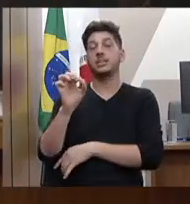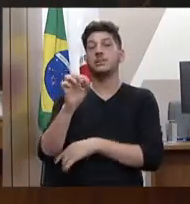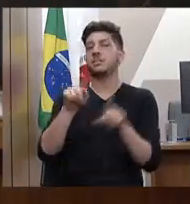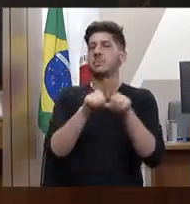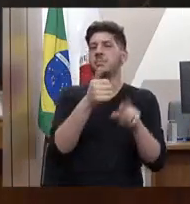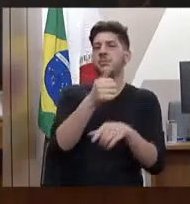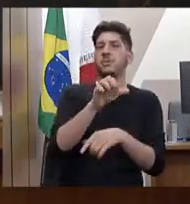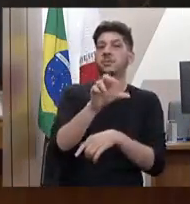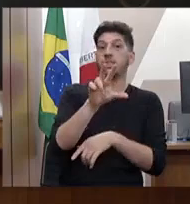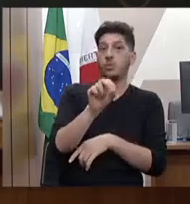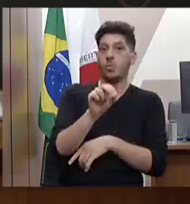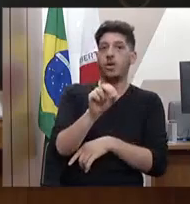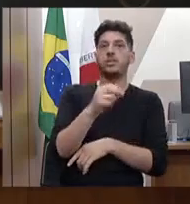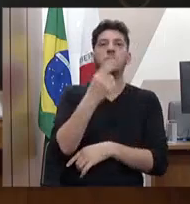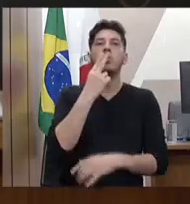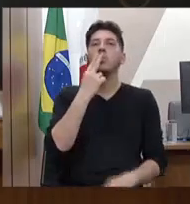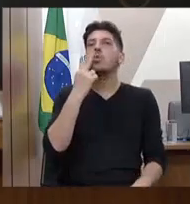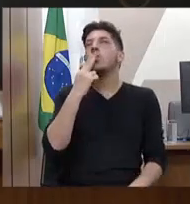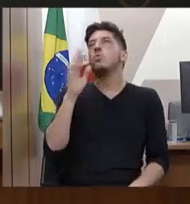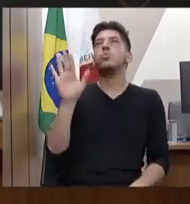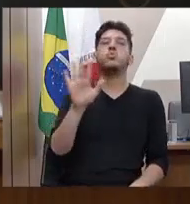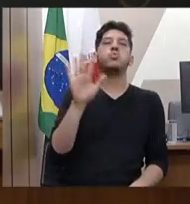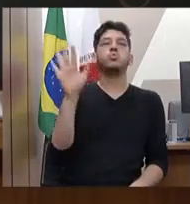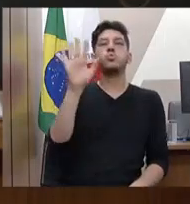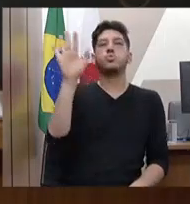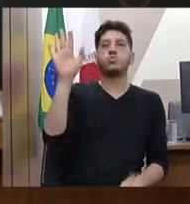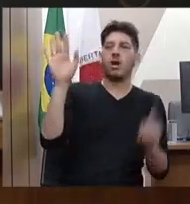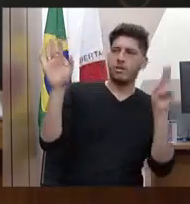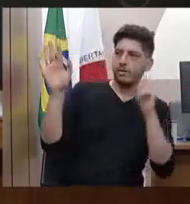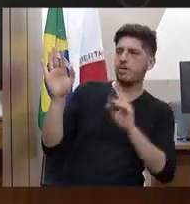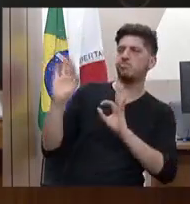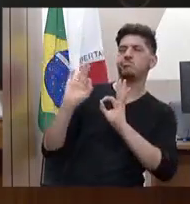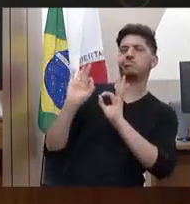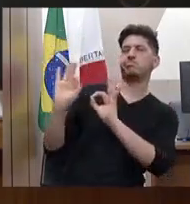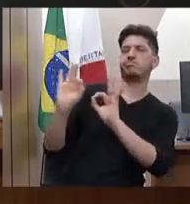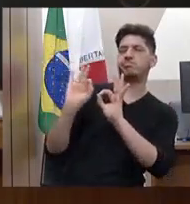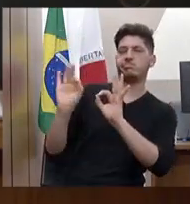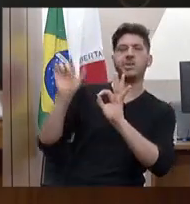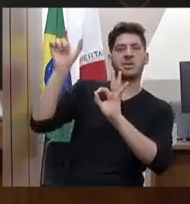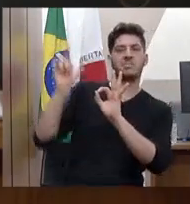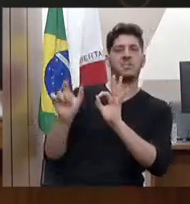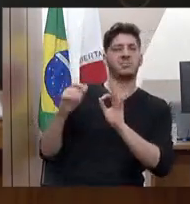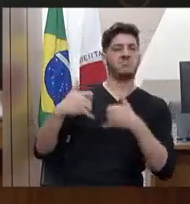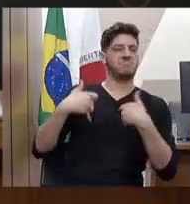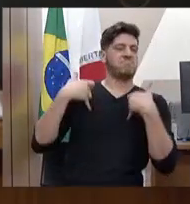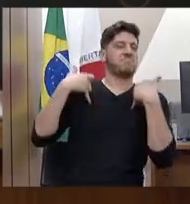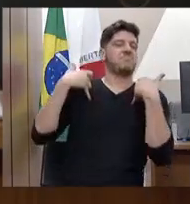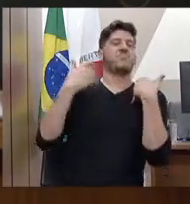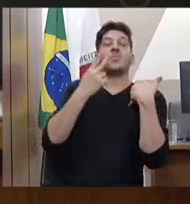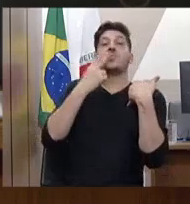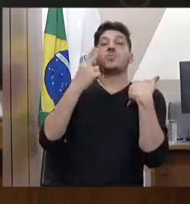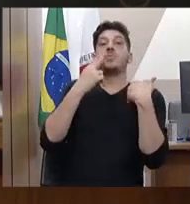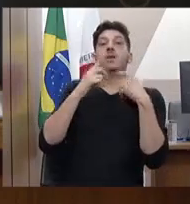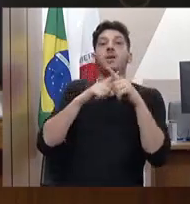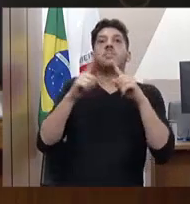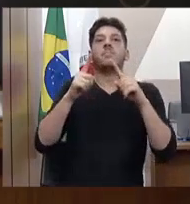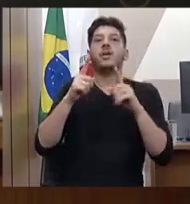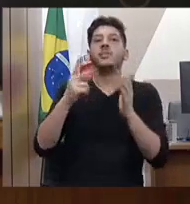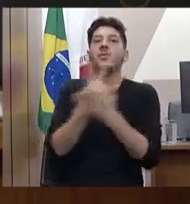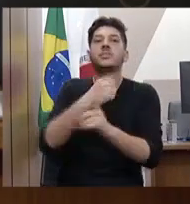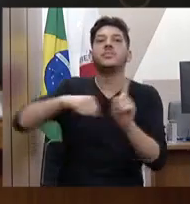que a fumaça passando Ó que charme o cara fumando aí quanta gente fumava mas houve uma conscientização da sociedade